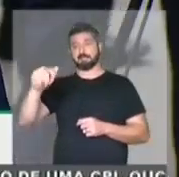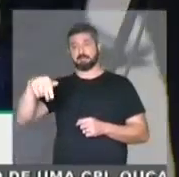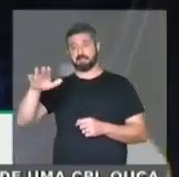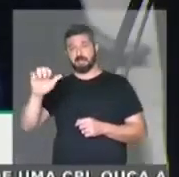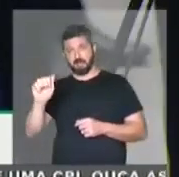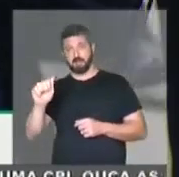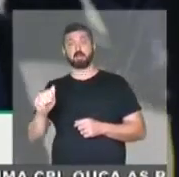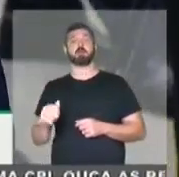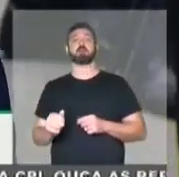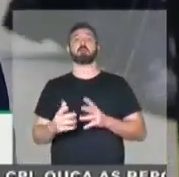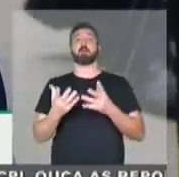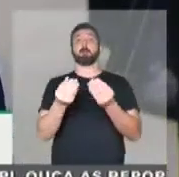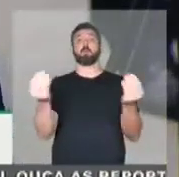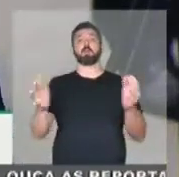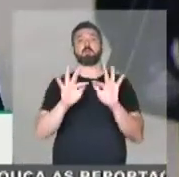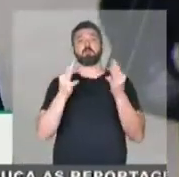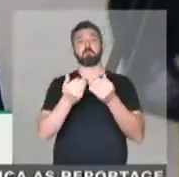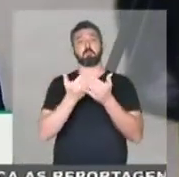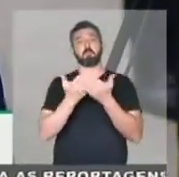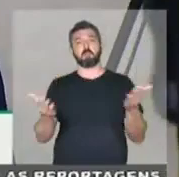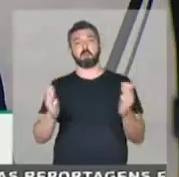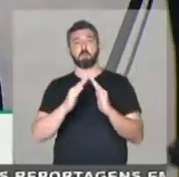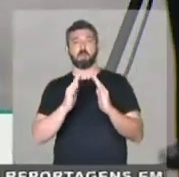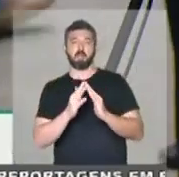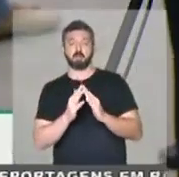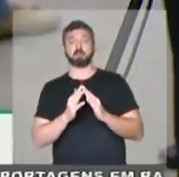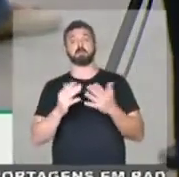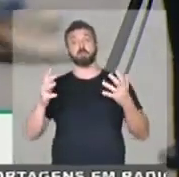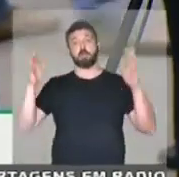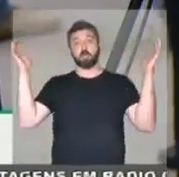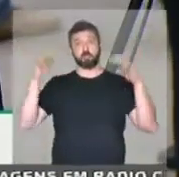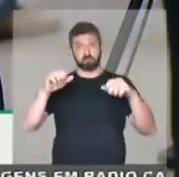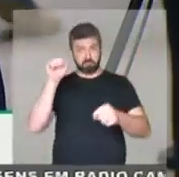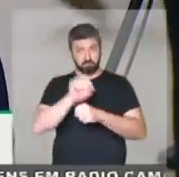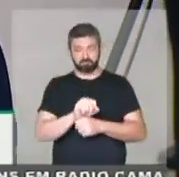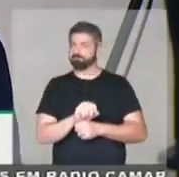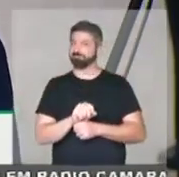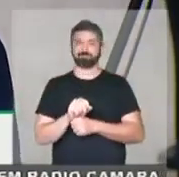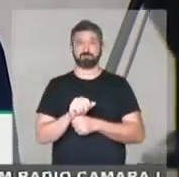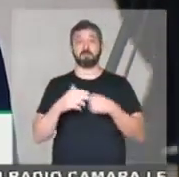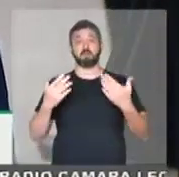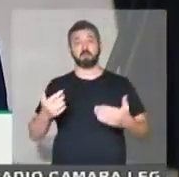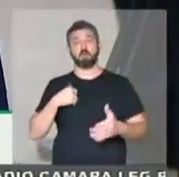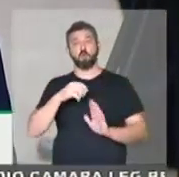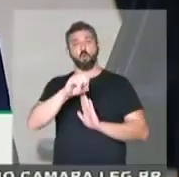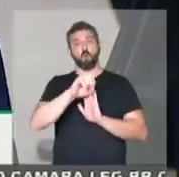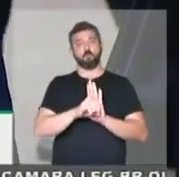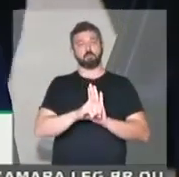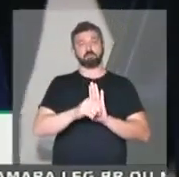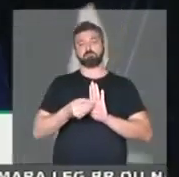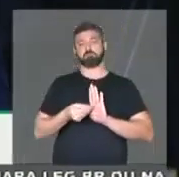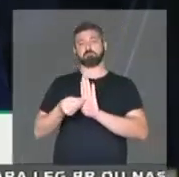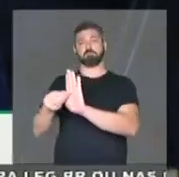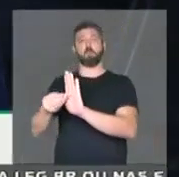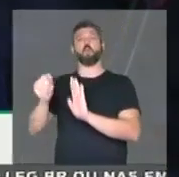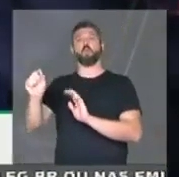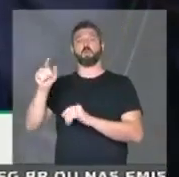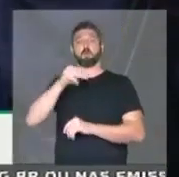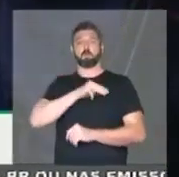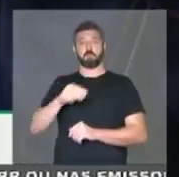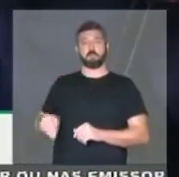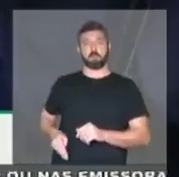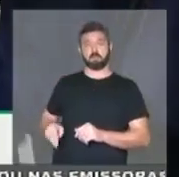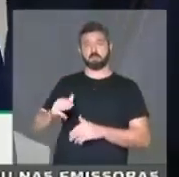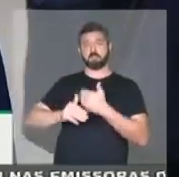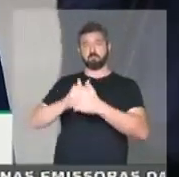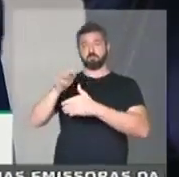estão desabrigadas e dezenas de famílias estão desalojadas. E as fortes chuvas não param. Então, eu fiz um ofício para o